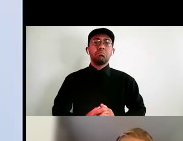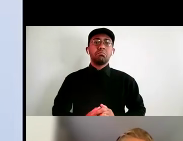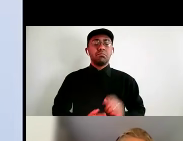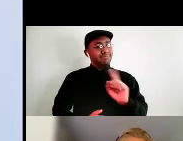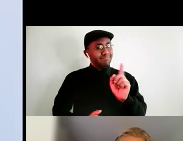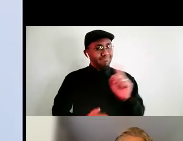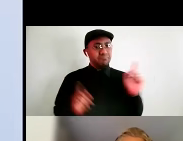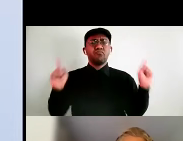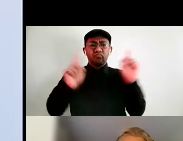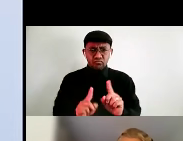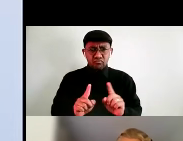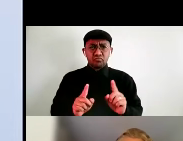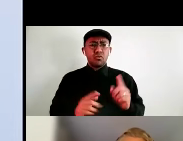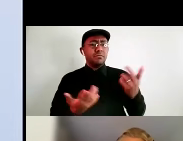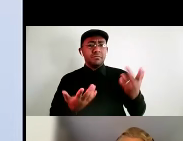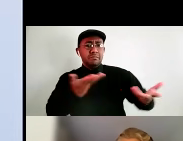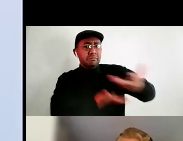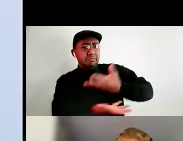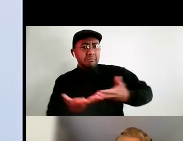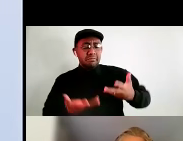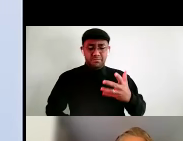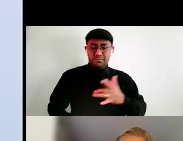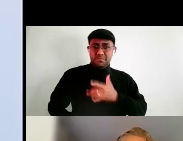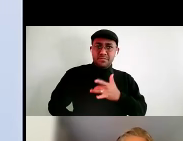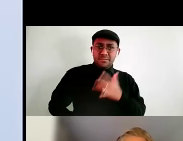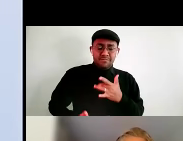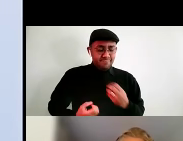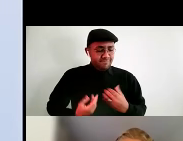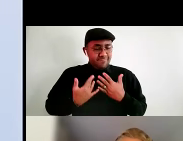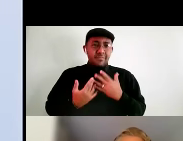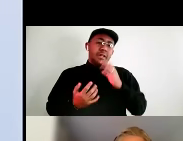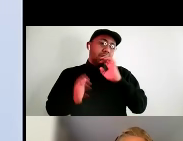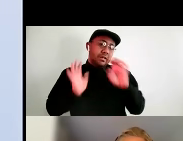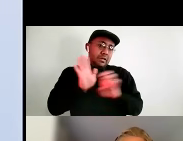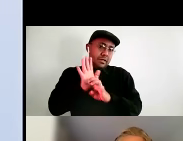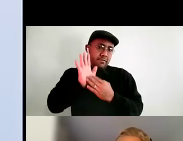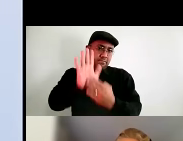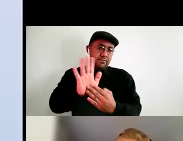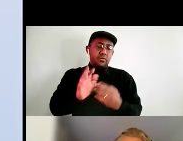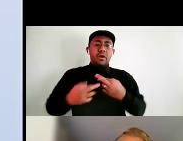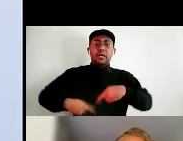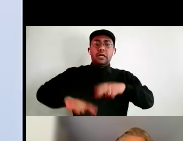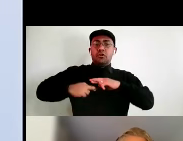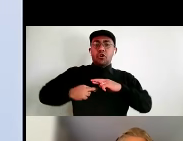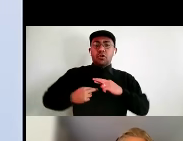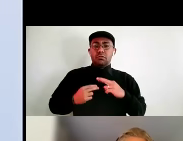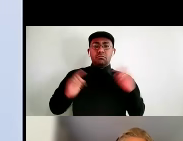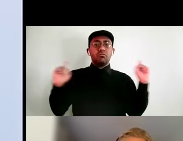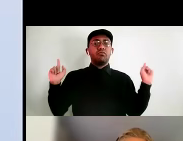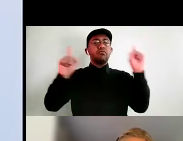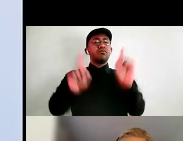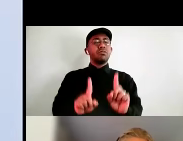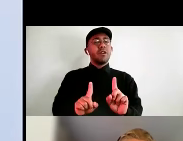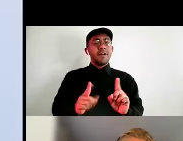mas também tem muitas implicações no bem-estar espiritual de muitas pessoas. Por exemplo, quando falamos de eventos religiosos, isso